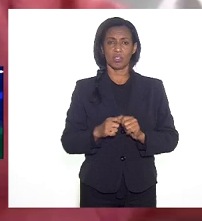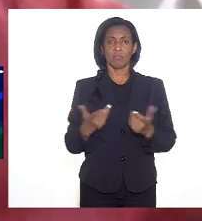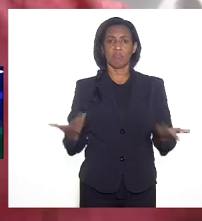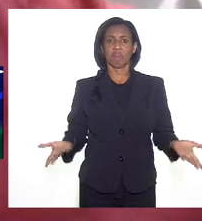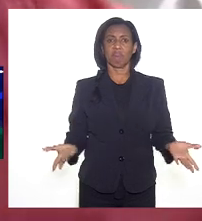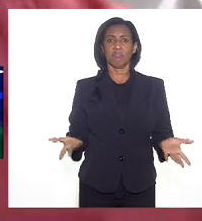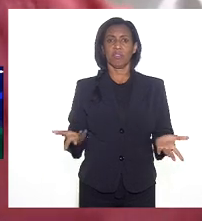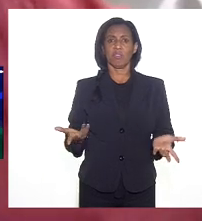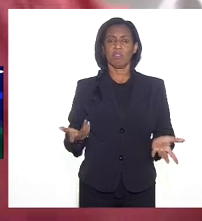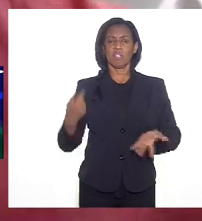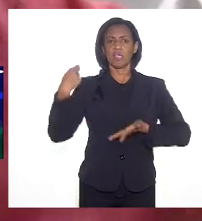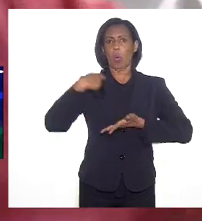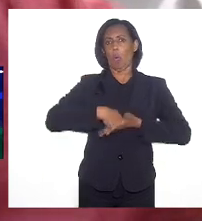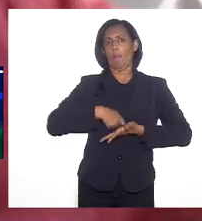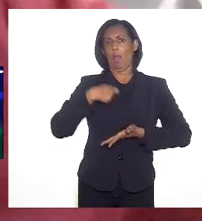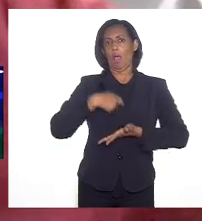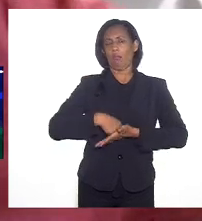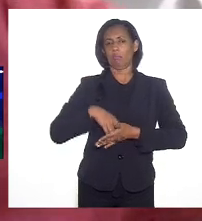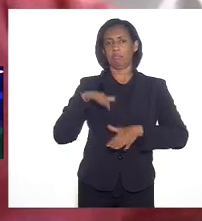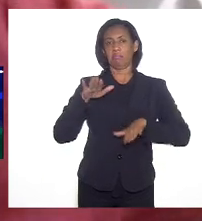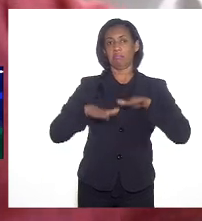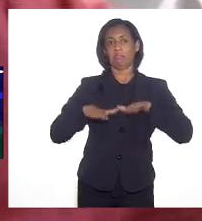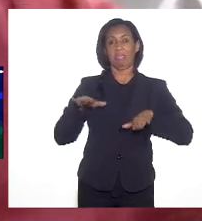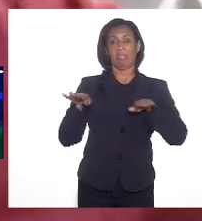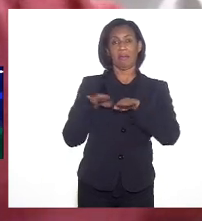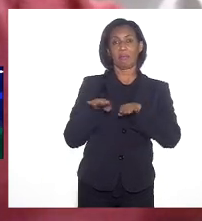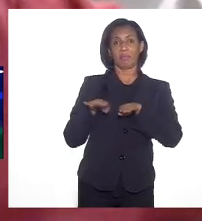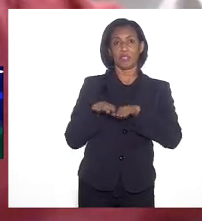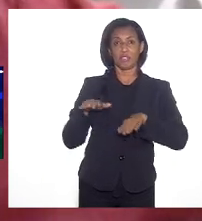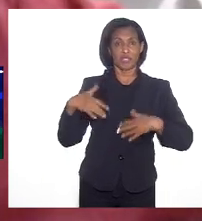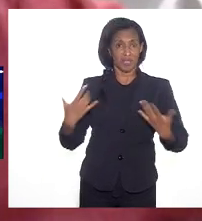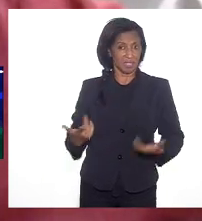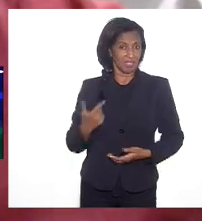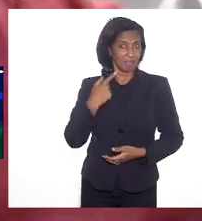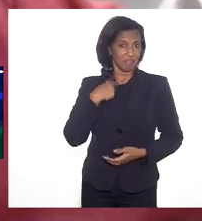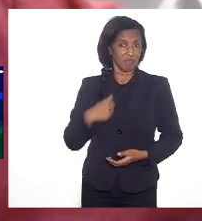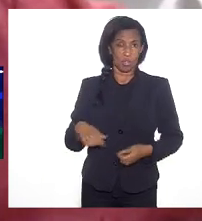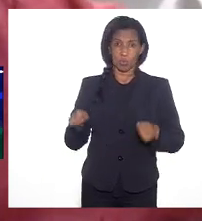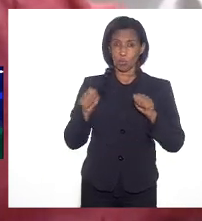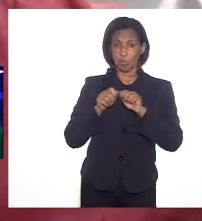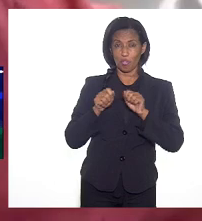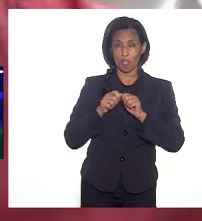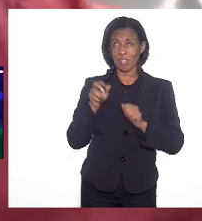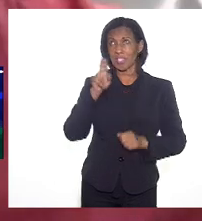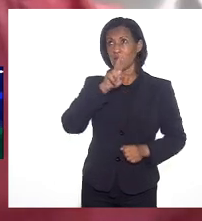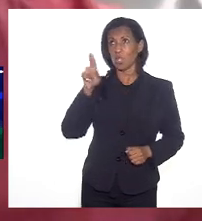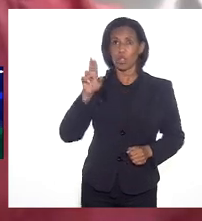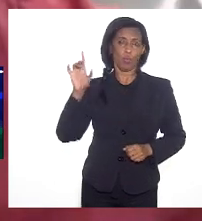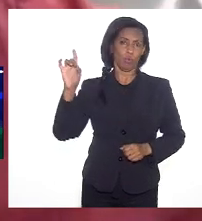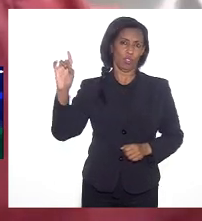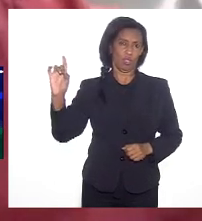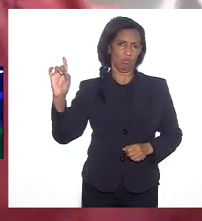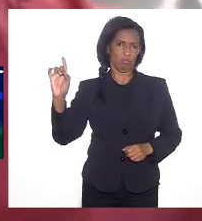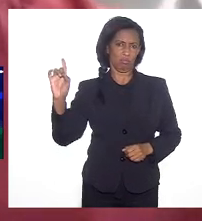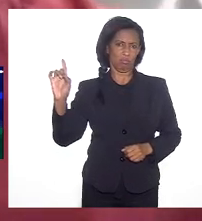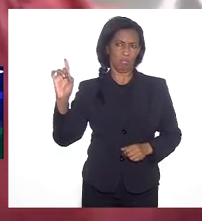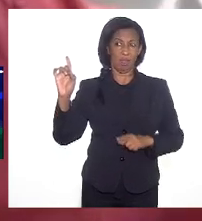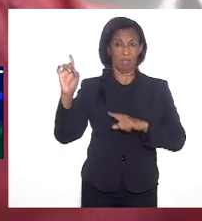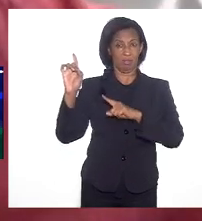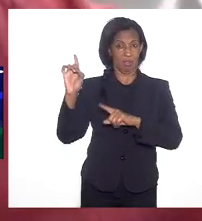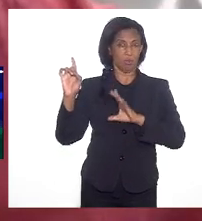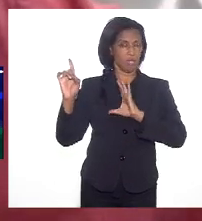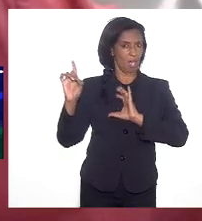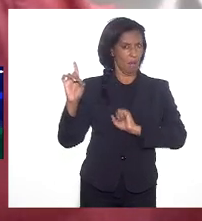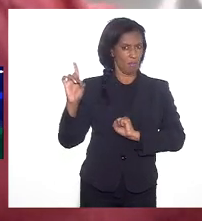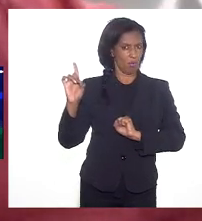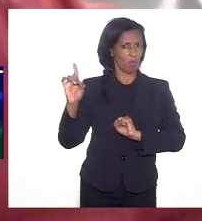lhe será cobrada na medida em que segundo eles tudo fazem em nome de Deus e obviamente Deus é amor